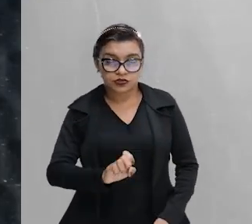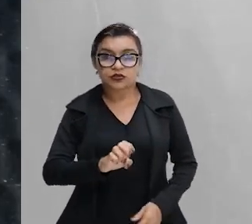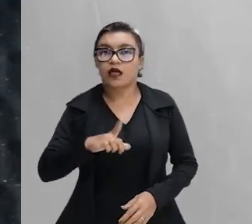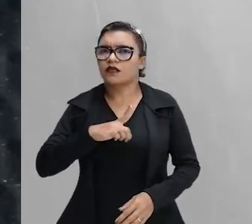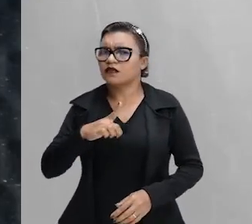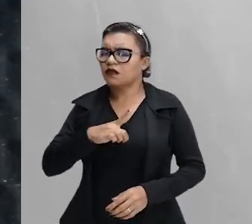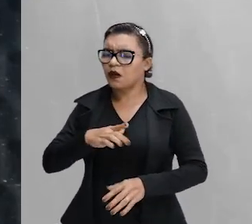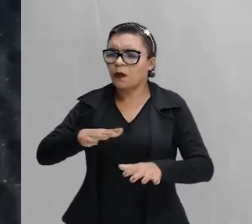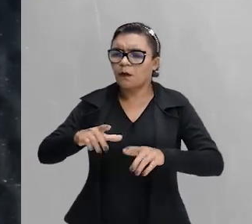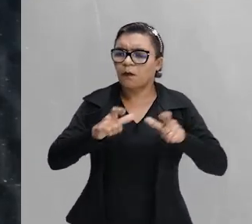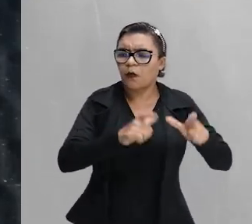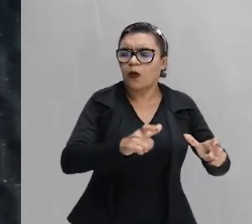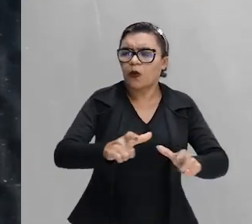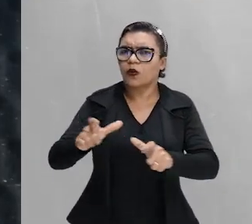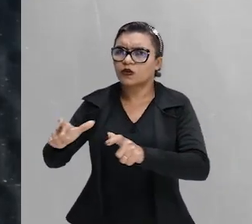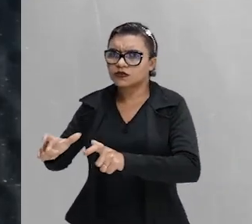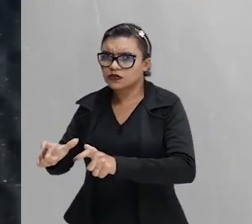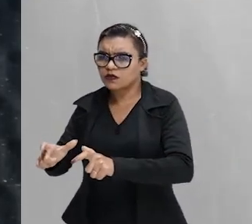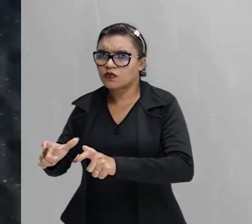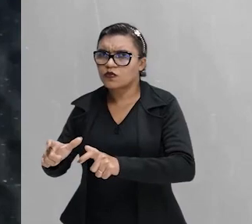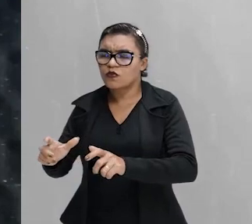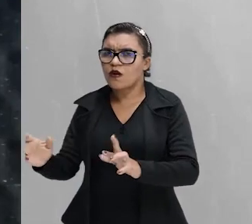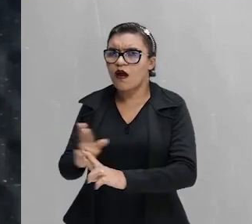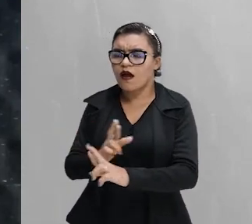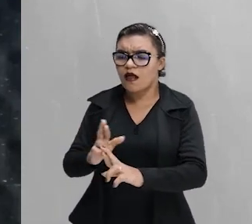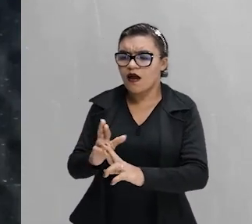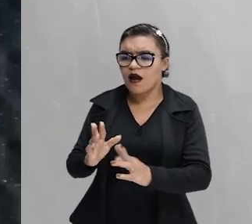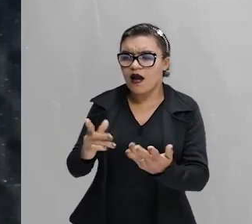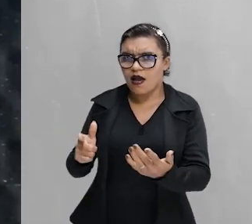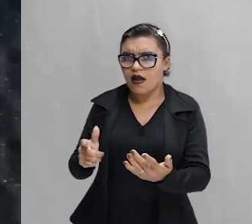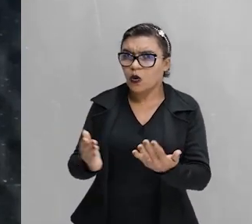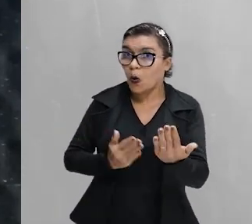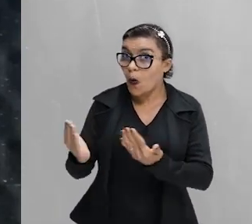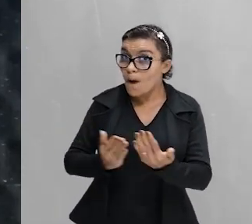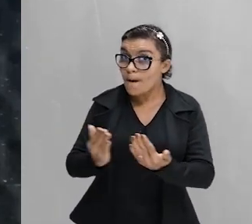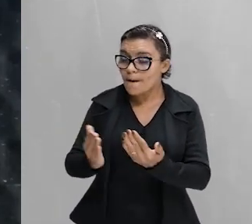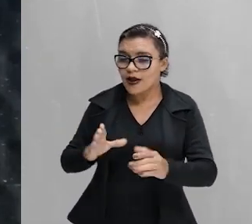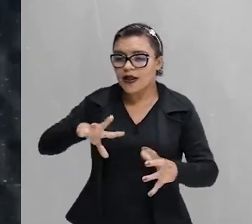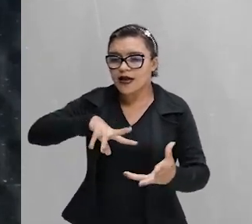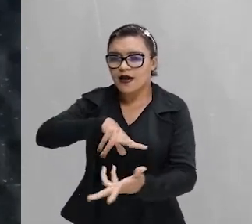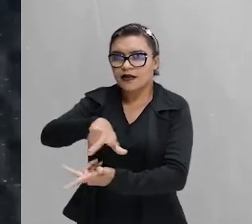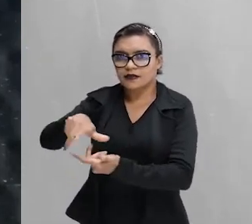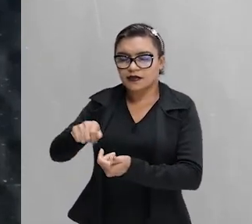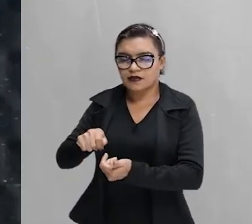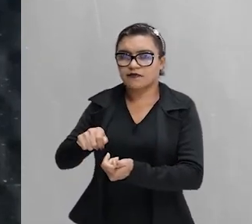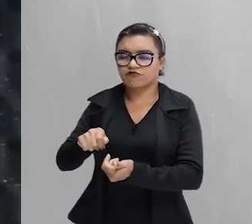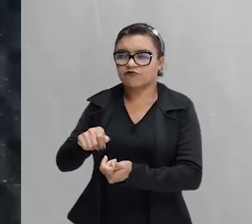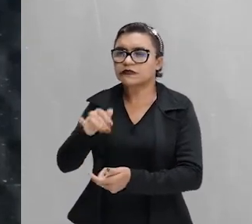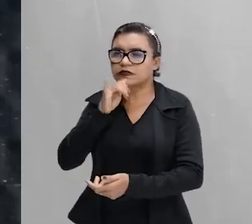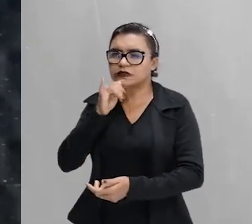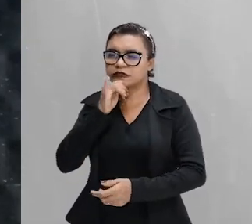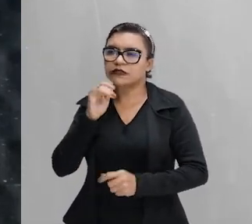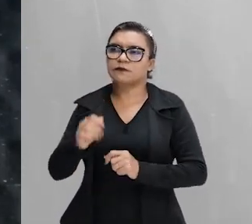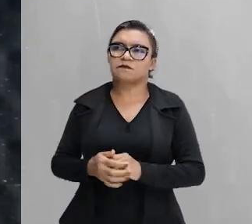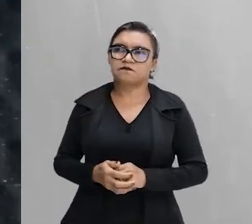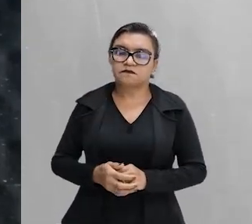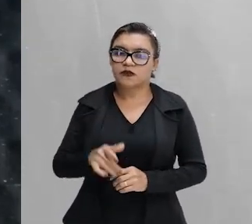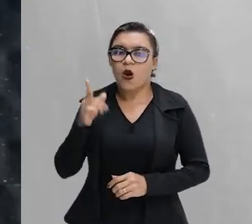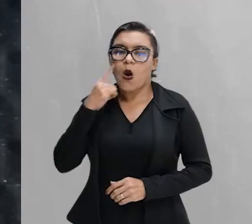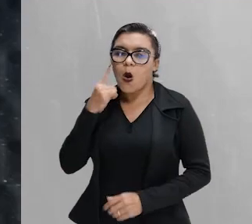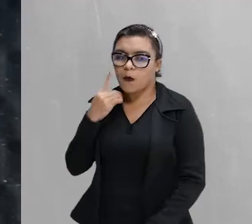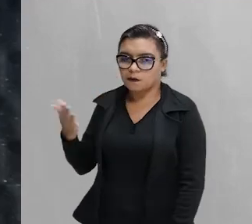Marte em relação à Terra, tá ok? Em alguns momentos fazendo ali essa espécie de laço, tá certo? Tendo